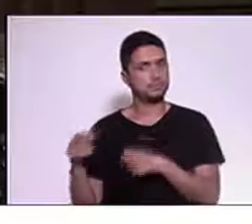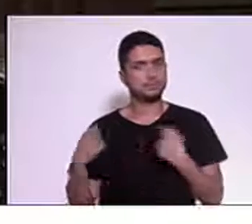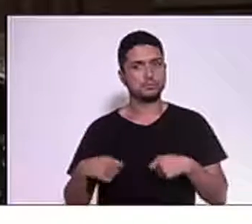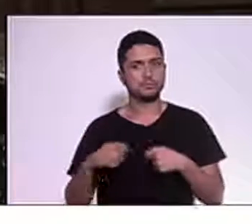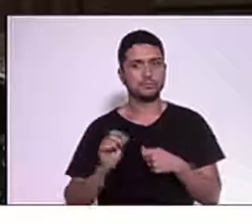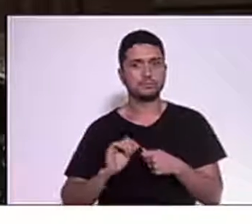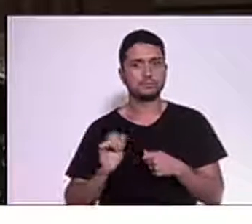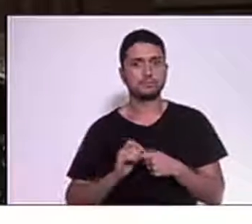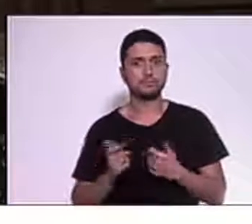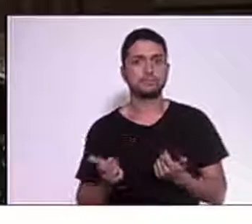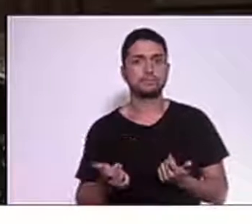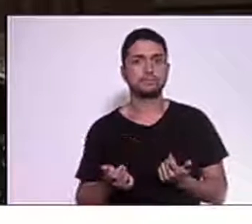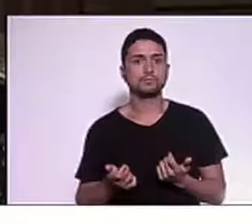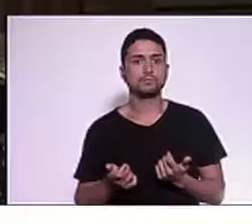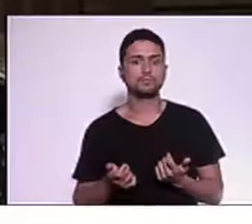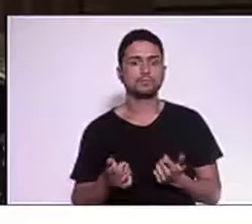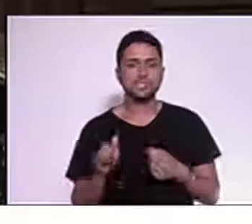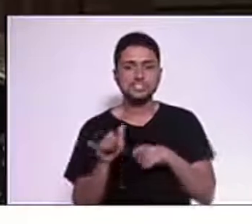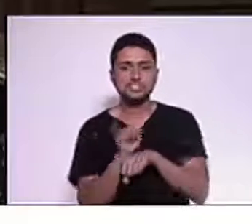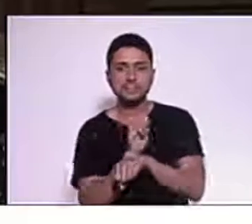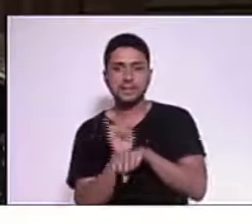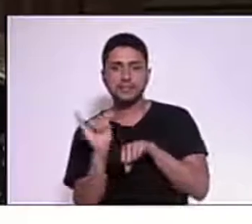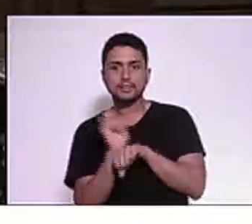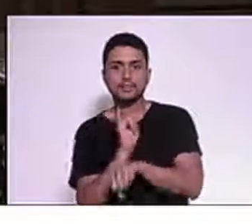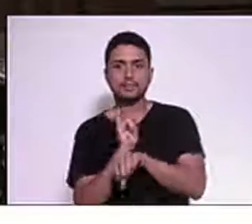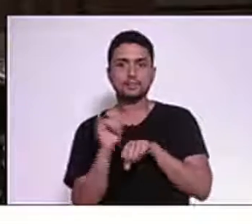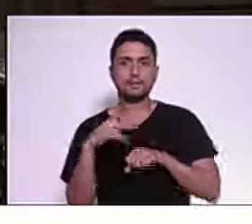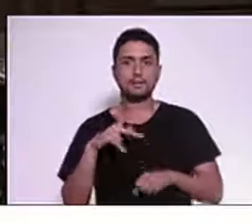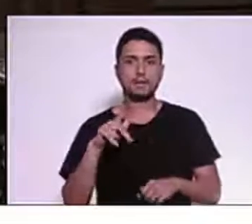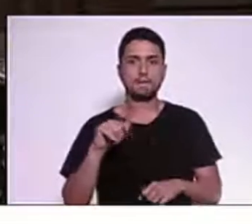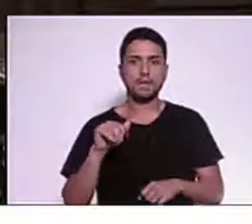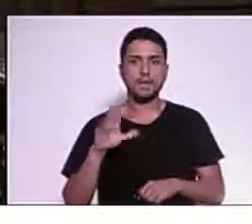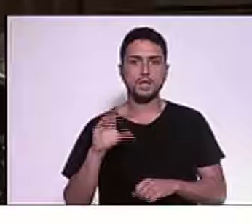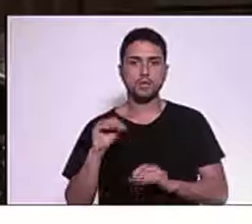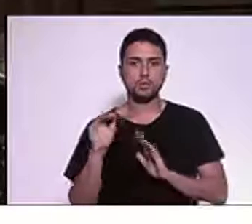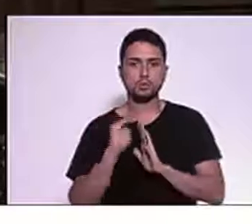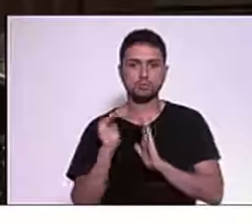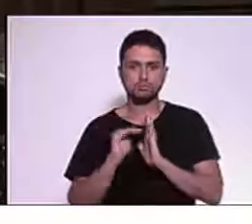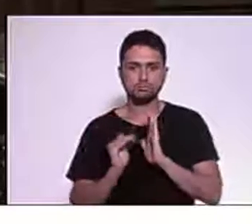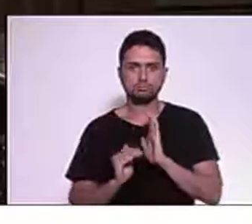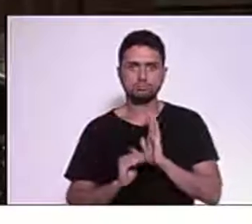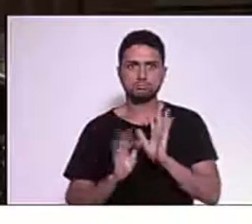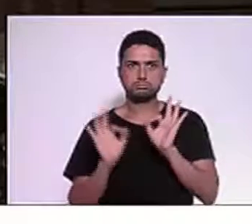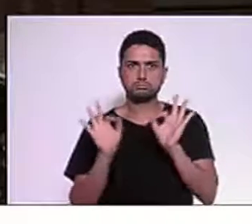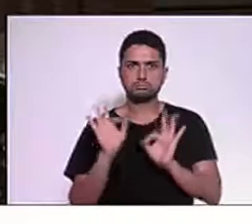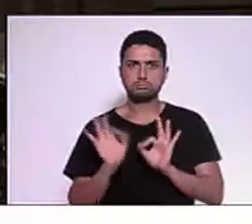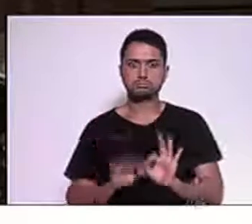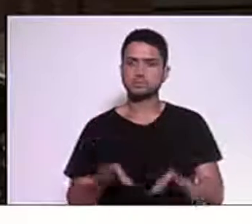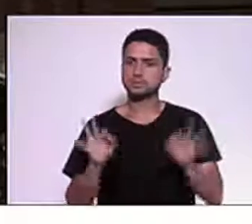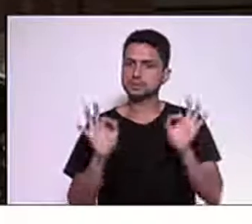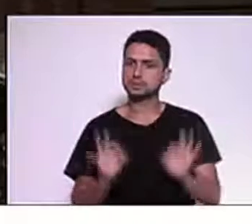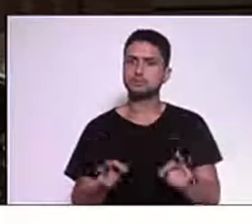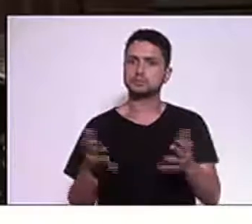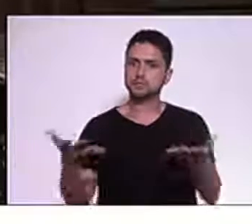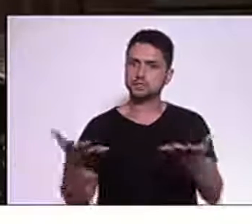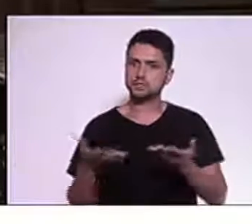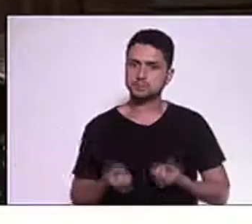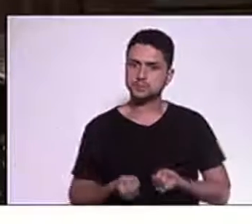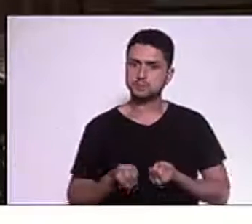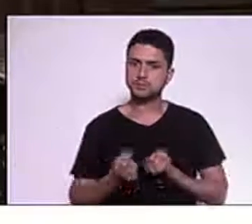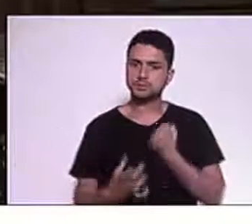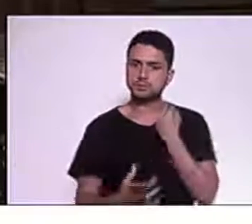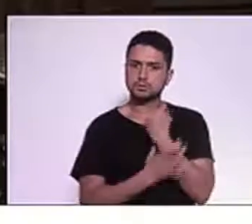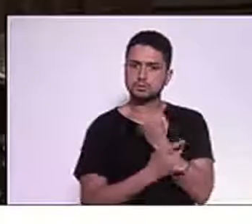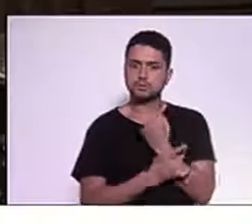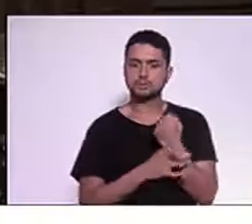atores uma estratégia, um planejamento adequado para receber com segurança